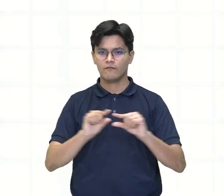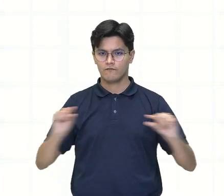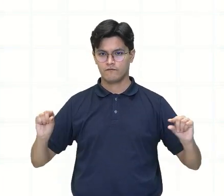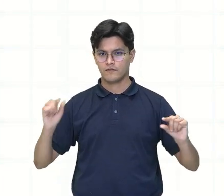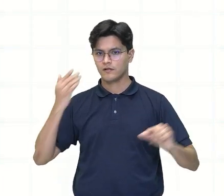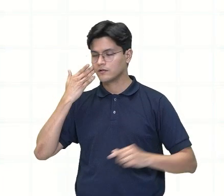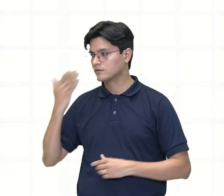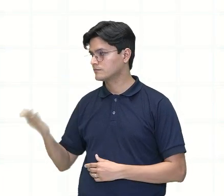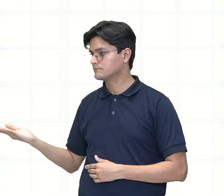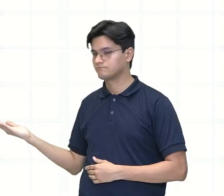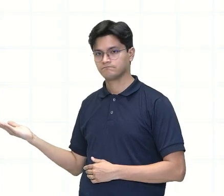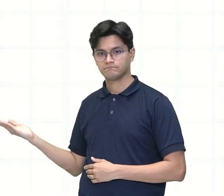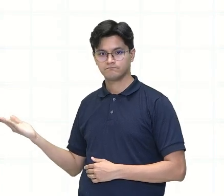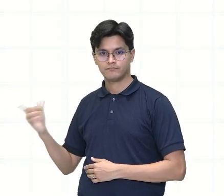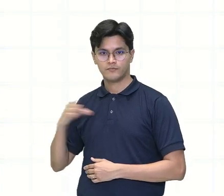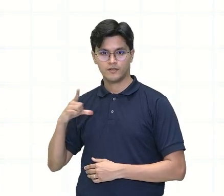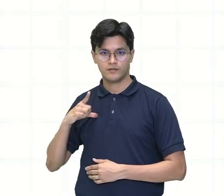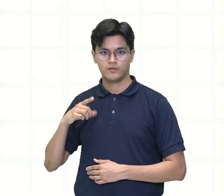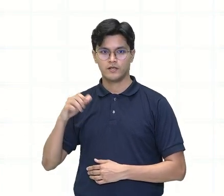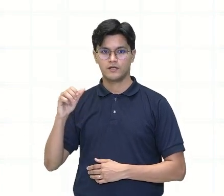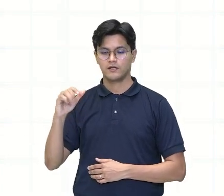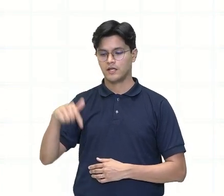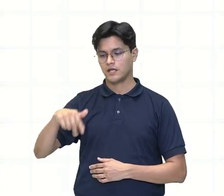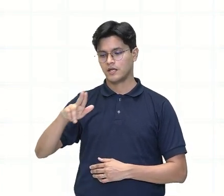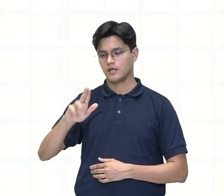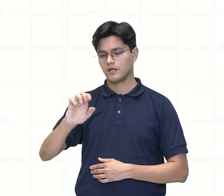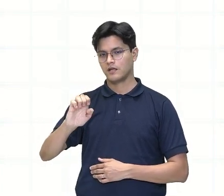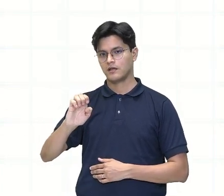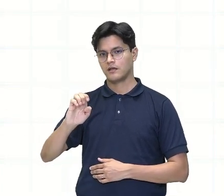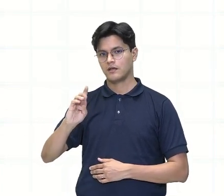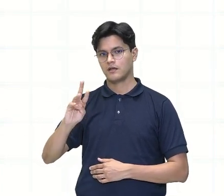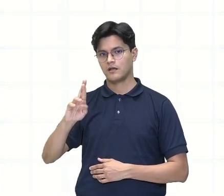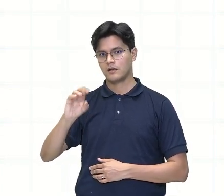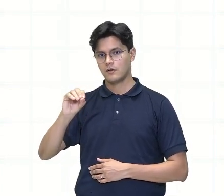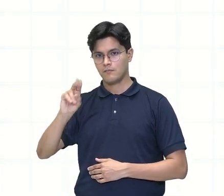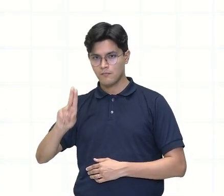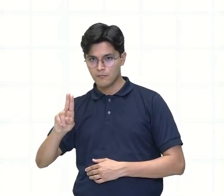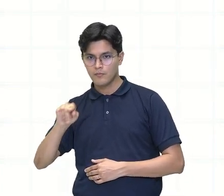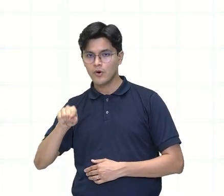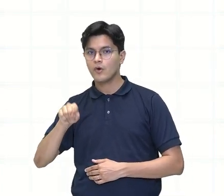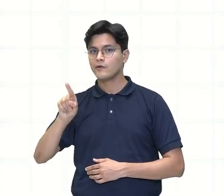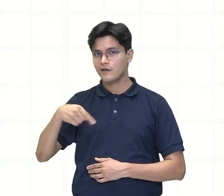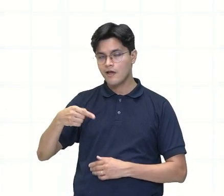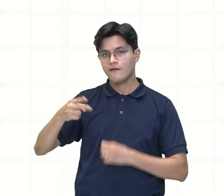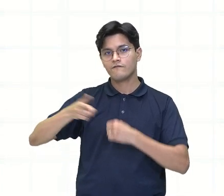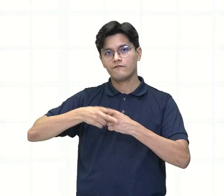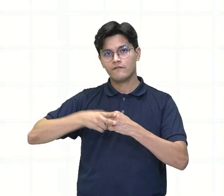uma característica, logo um adjetivo. E aqui eu vou ter também um nome, tá? Então,